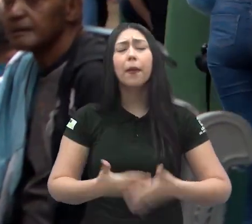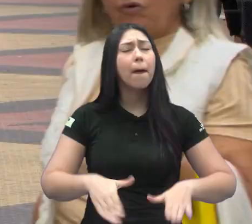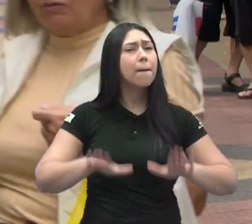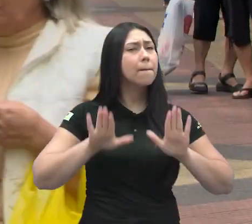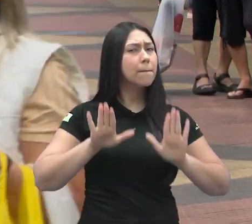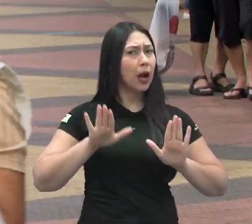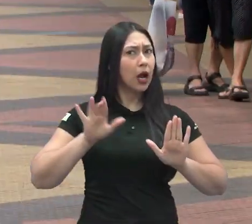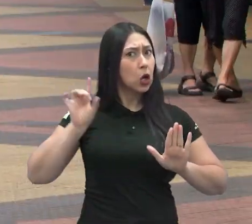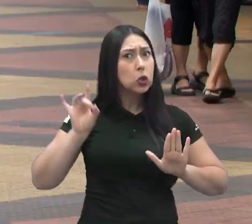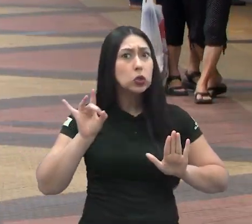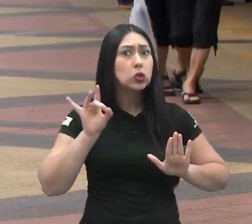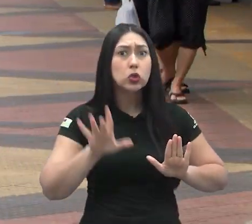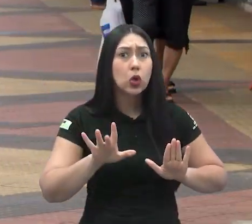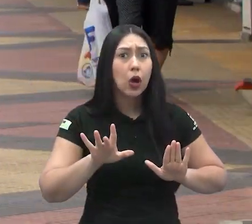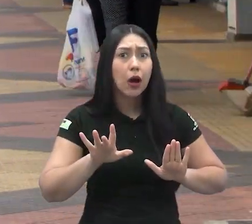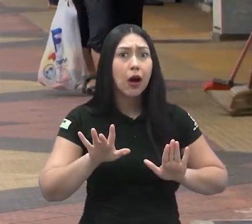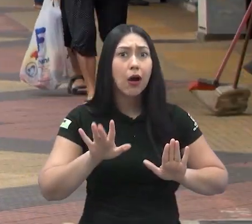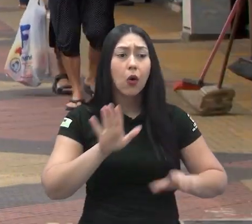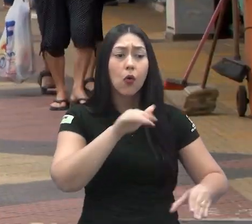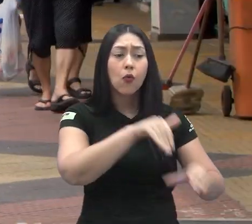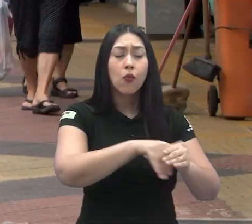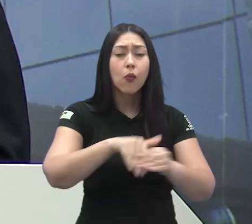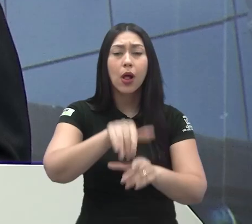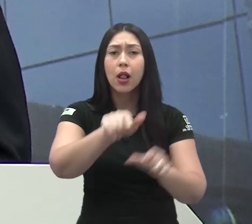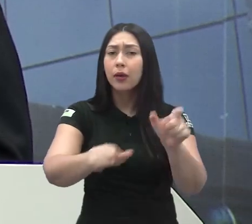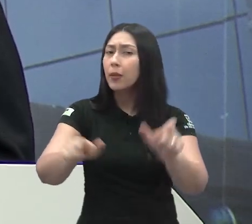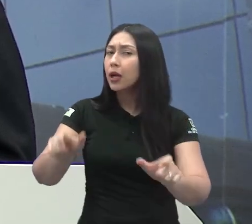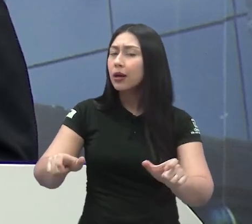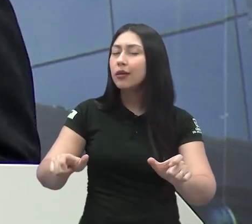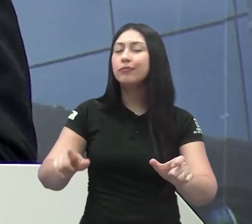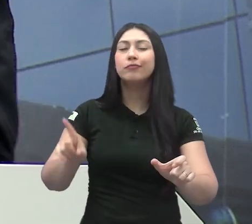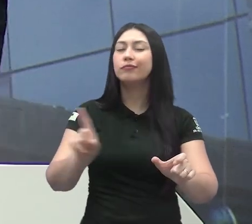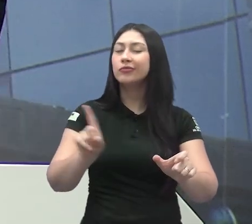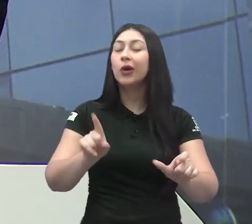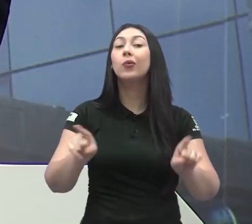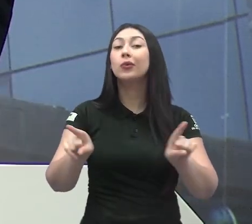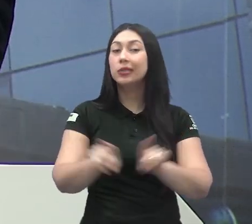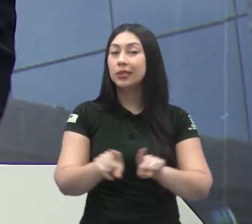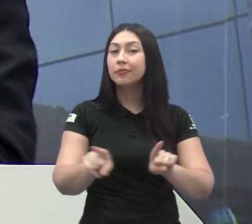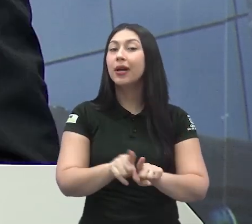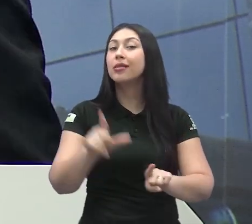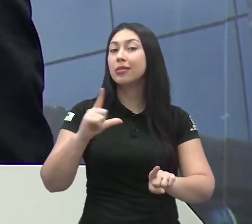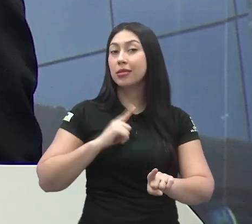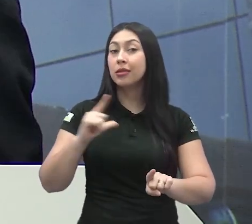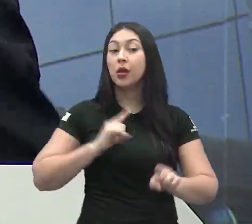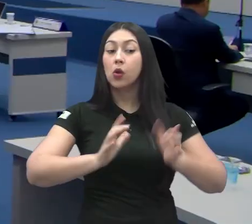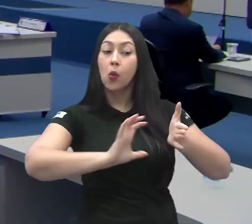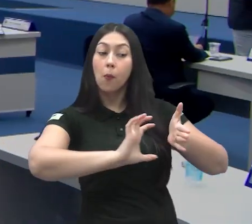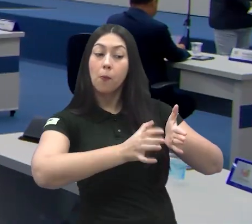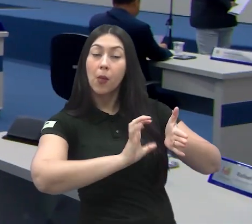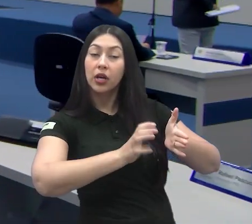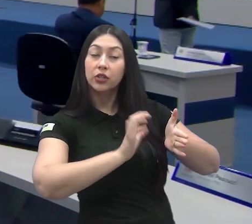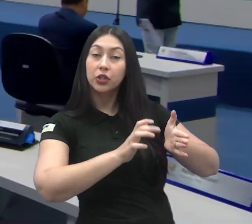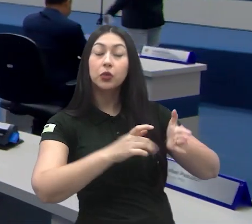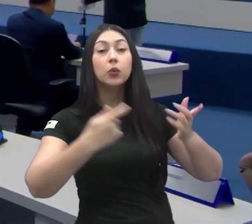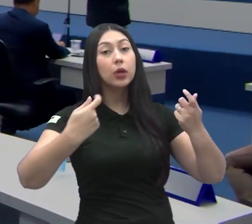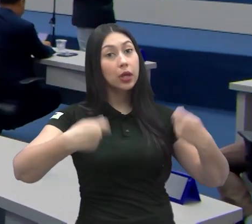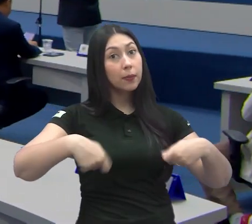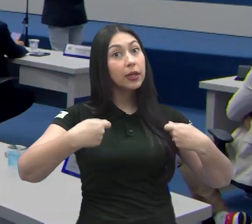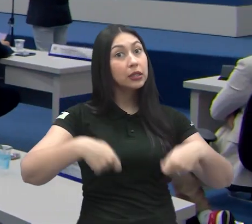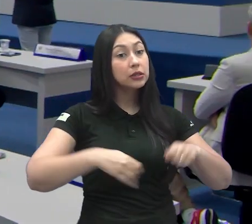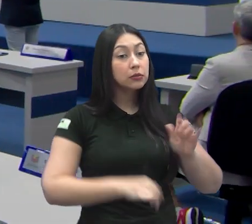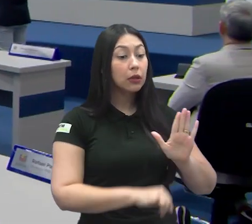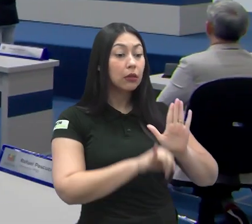acreditam. Mas não apenas os eleitores. Um vereador se elege com base em um partido e transmitir os ideais